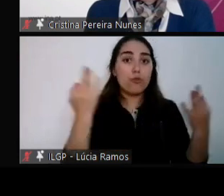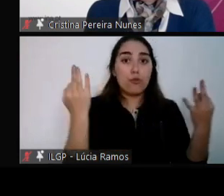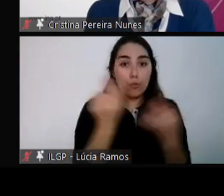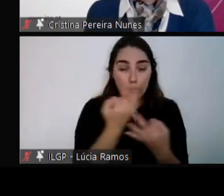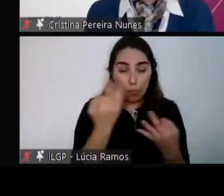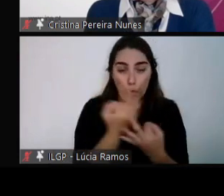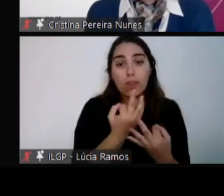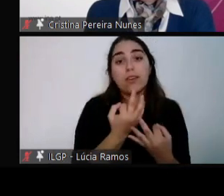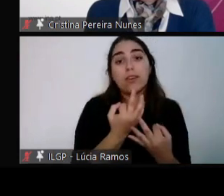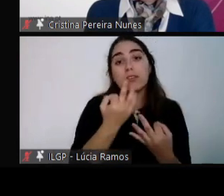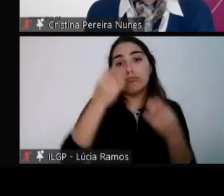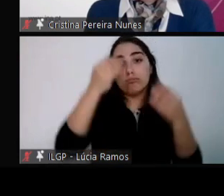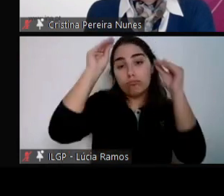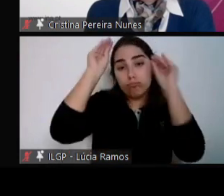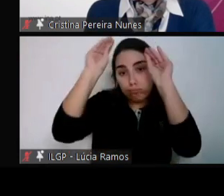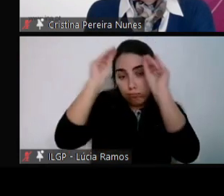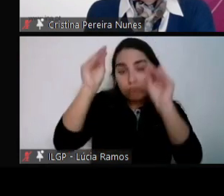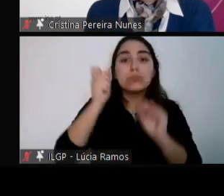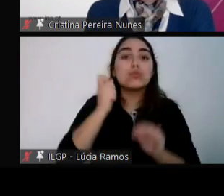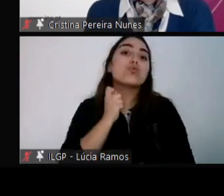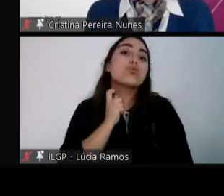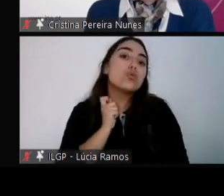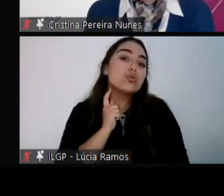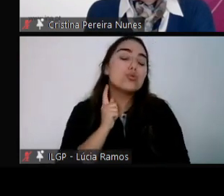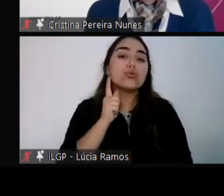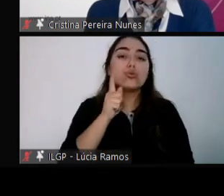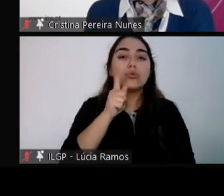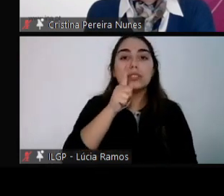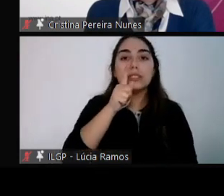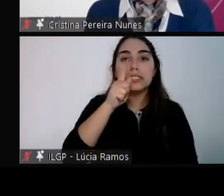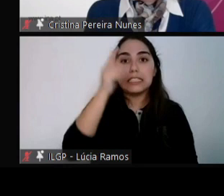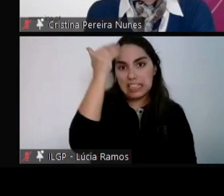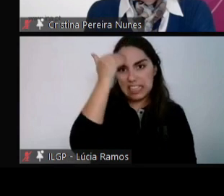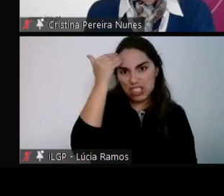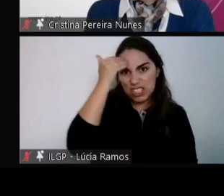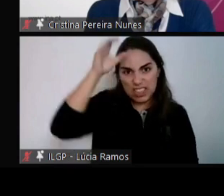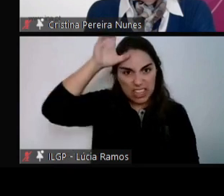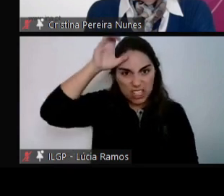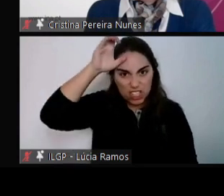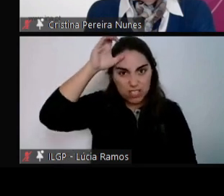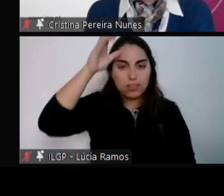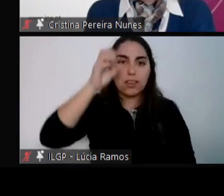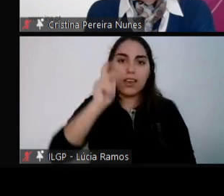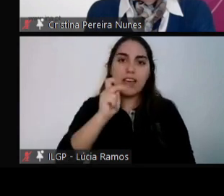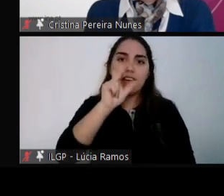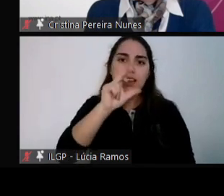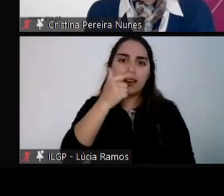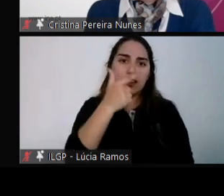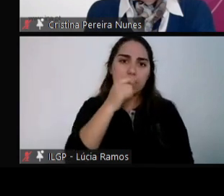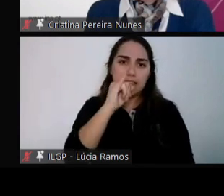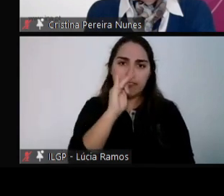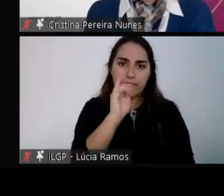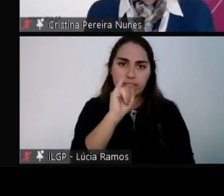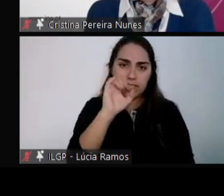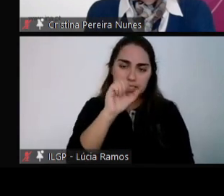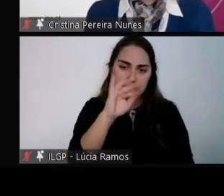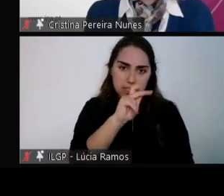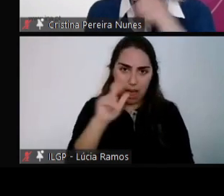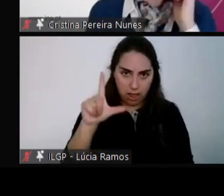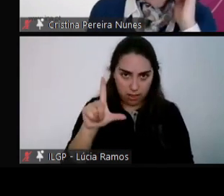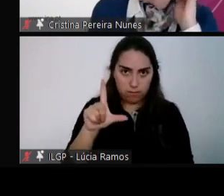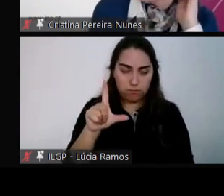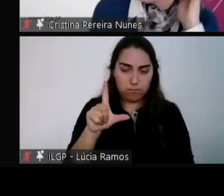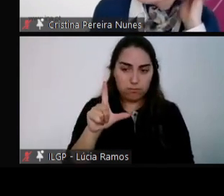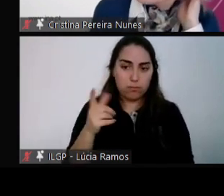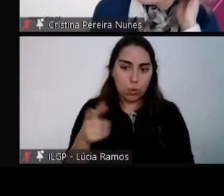Microsoft, posso dizer, com a Coimbra Business School, em que estavam 7 elementos do C-Level, uma empresa cotada na